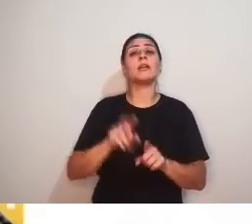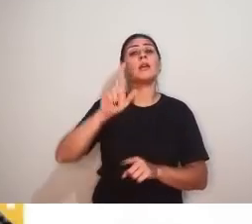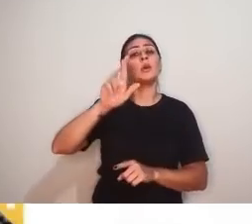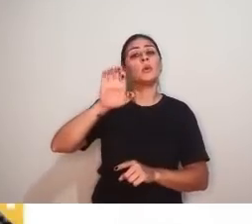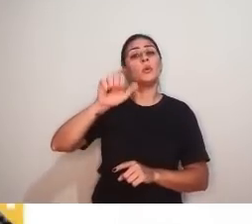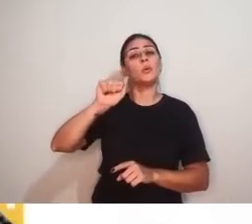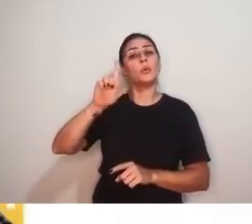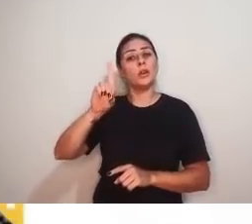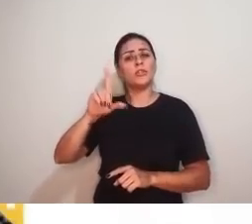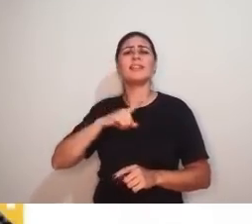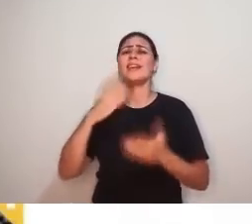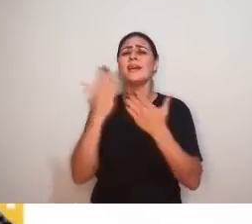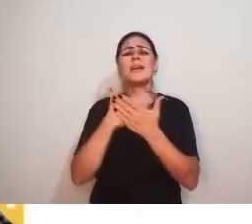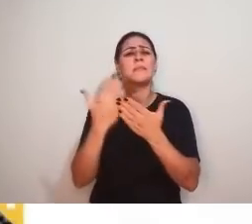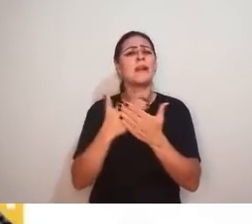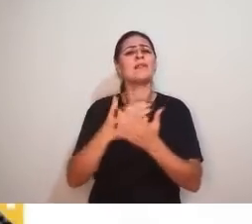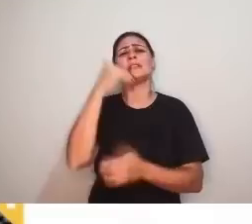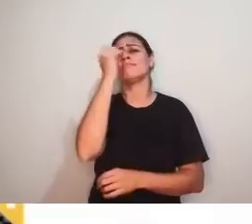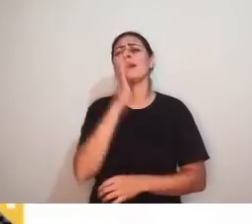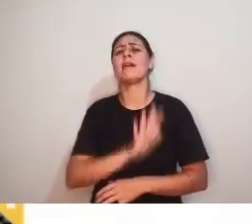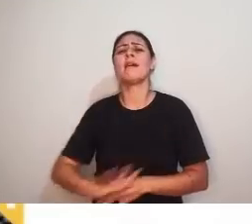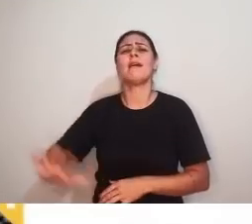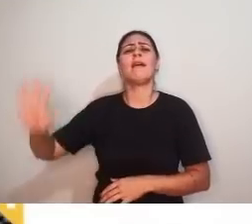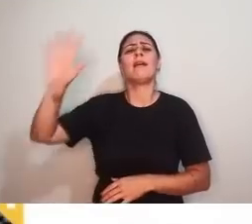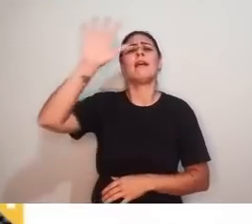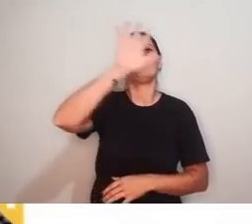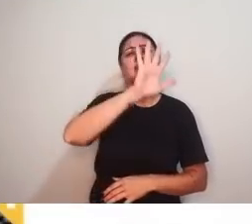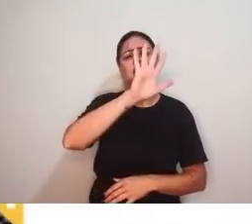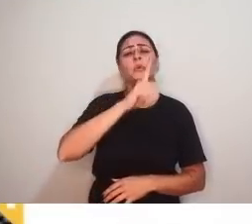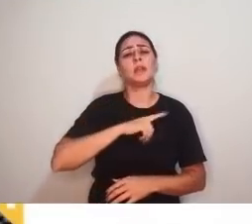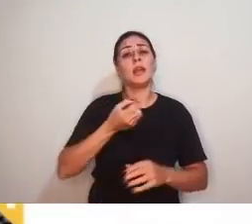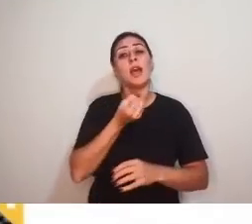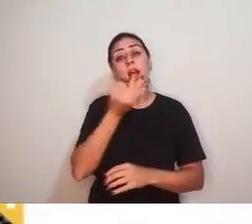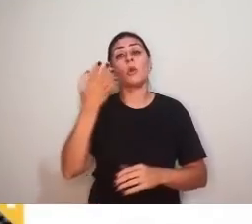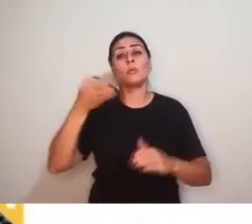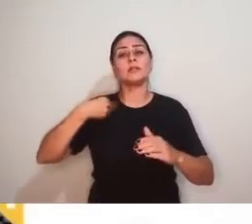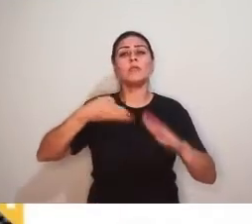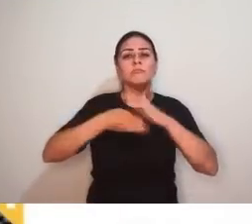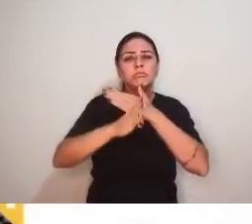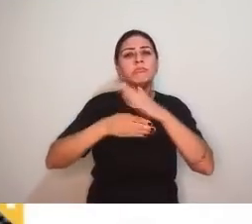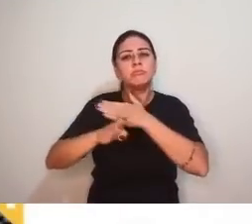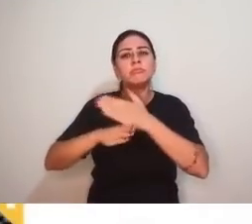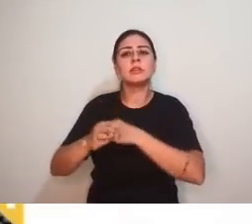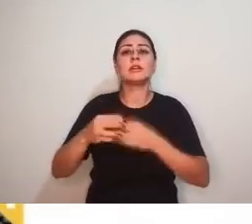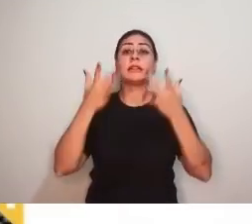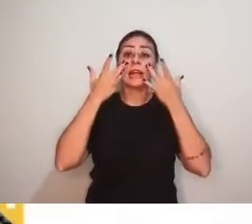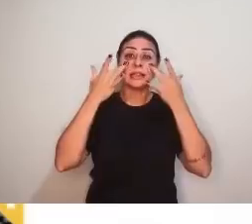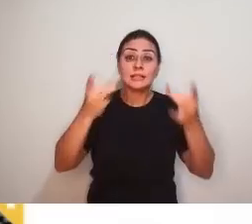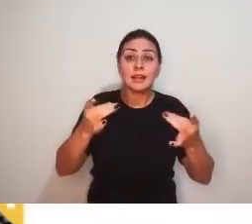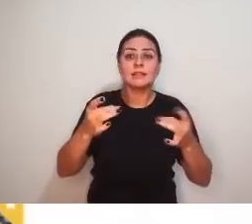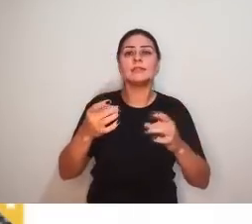O GoRead, que eu gosto muito, onde você tem todas as revistas do Brasil aqui. Eu tenho algumas revistas que eu acesso